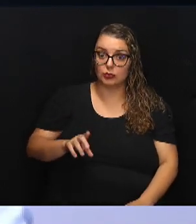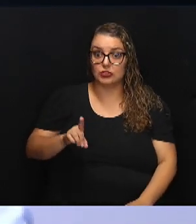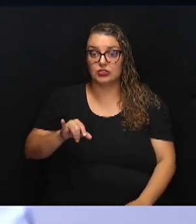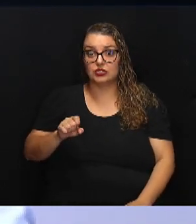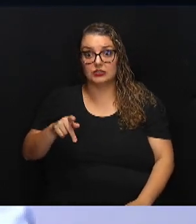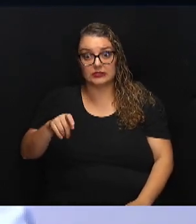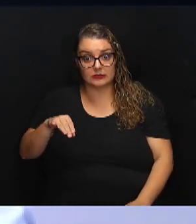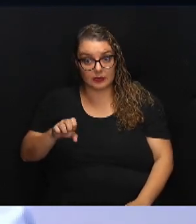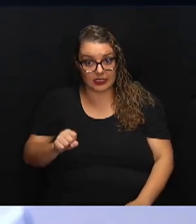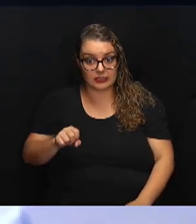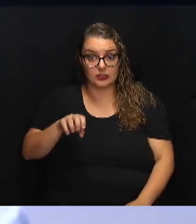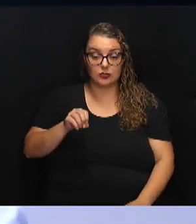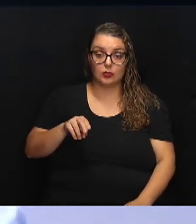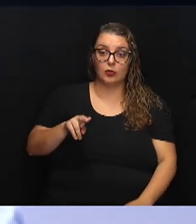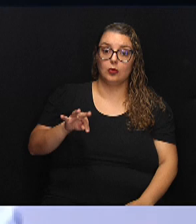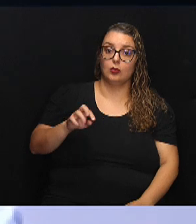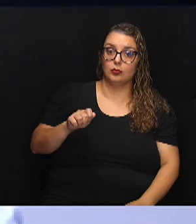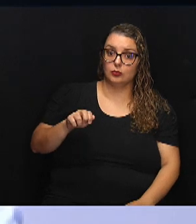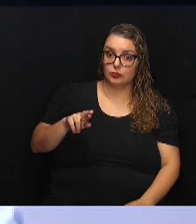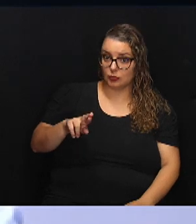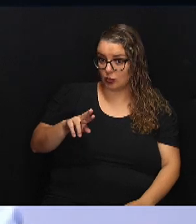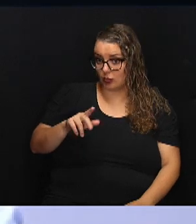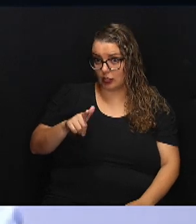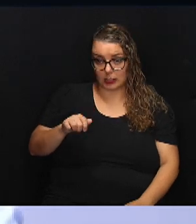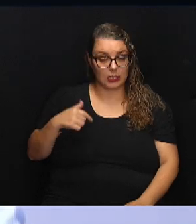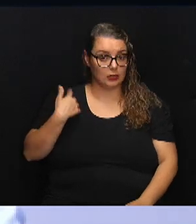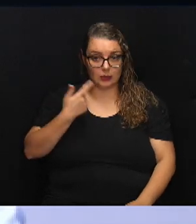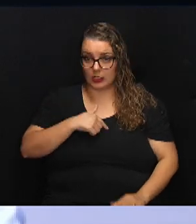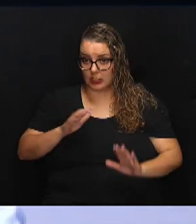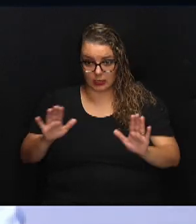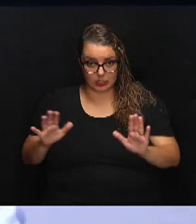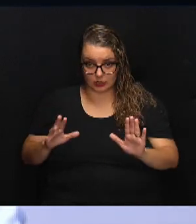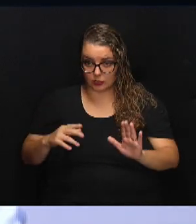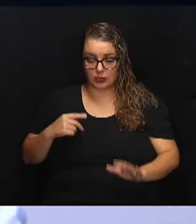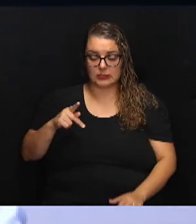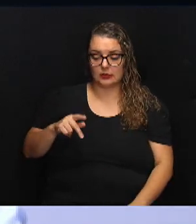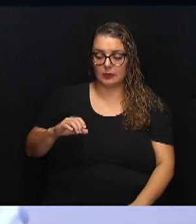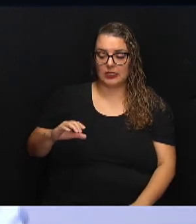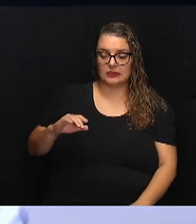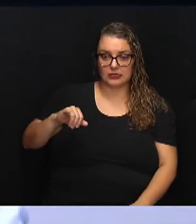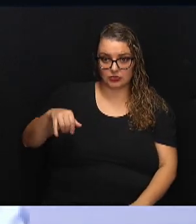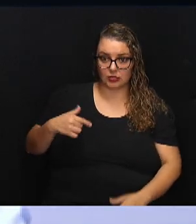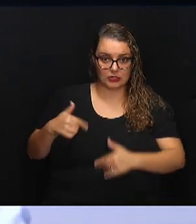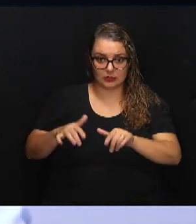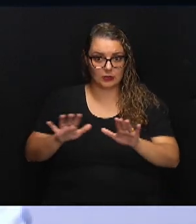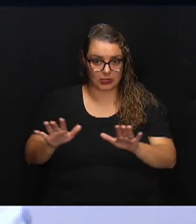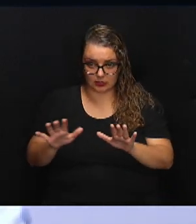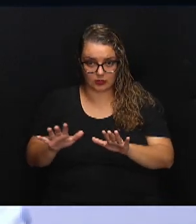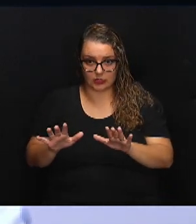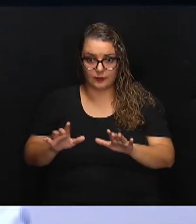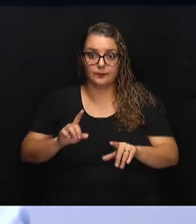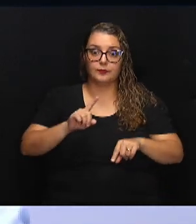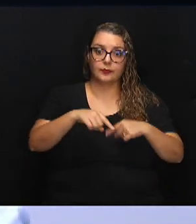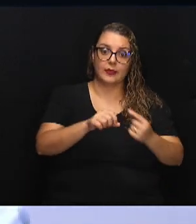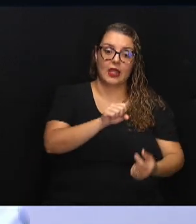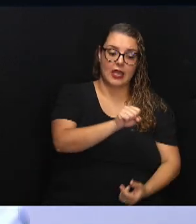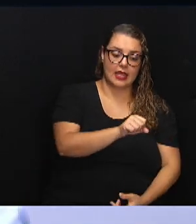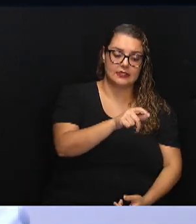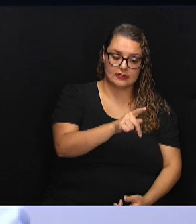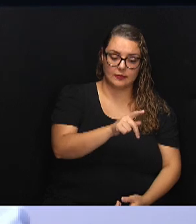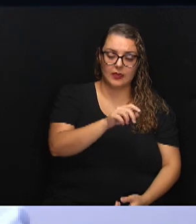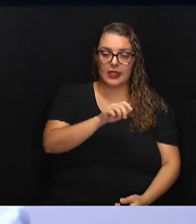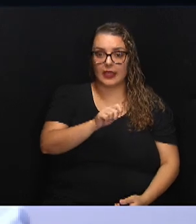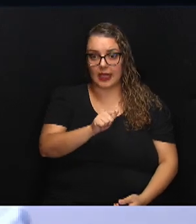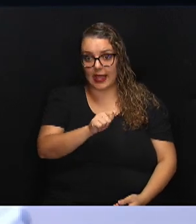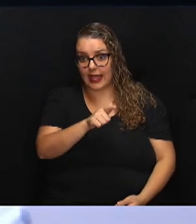outorga. Não é a agência das bacias PCJ, a qual eu represento aqui, que trabalha com isso, é a SP Águas, um órgão do Estado de